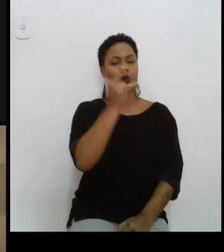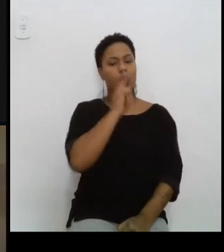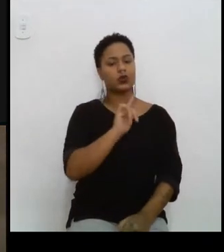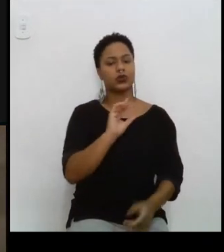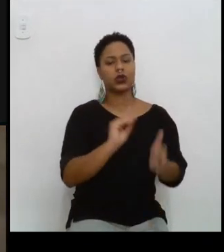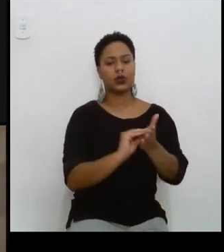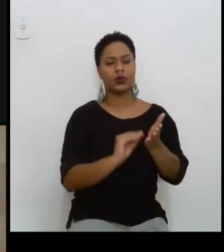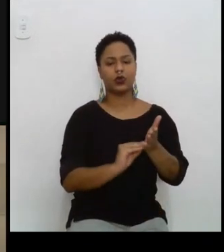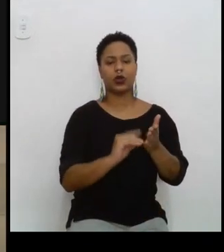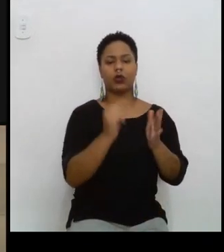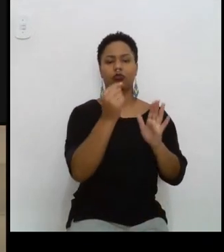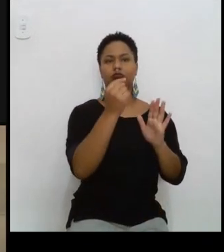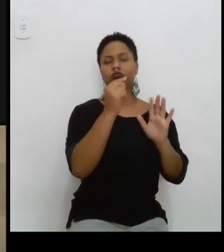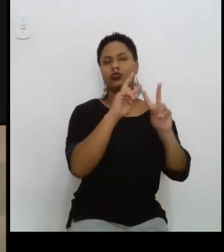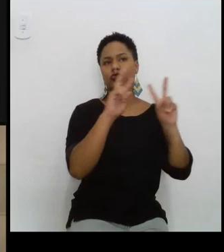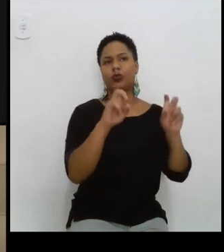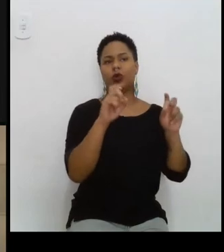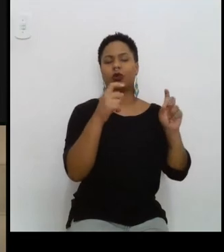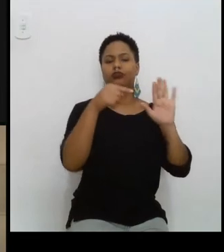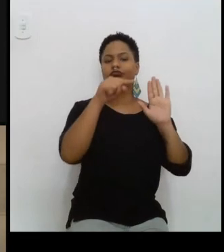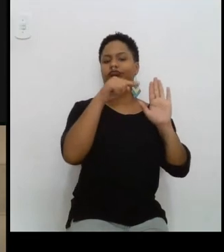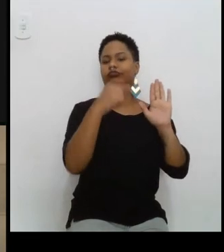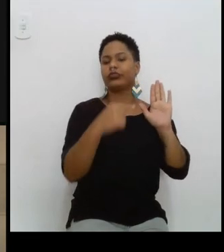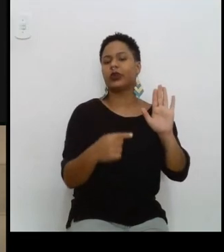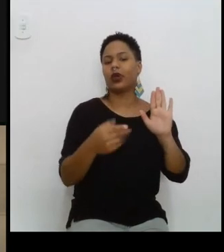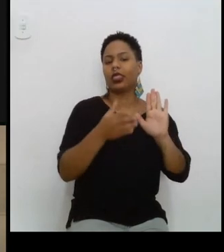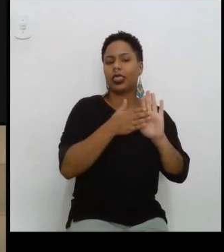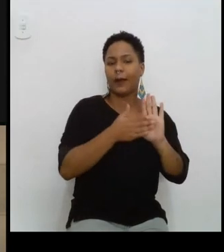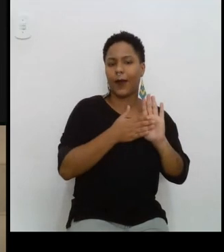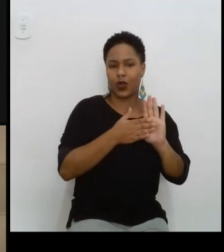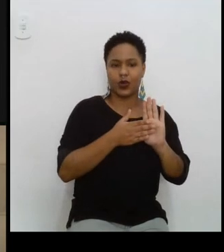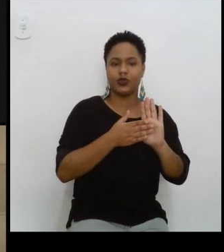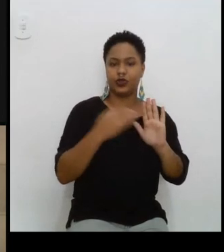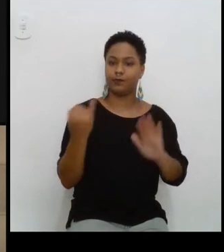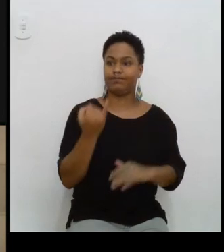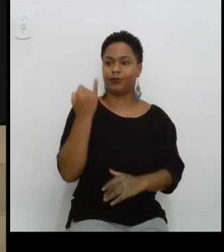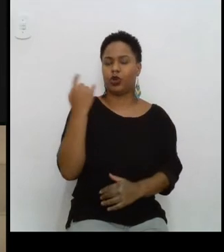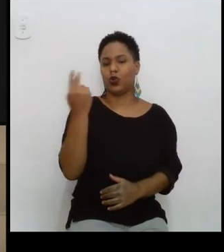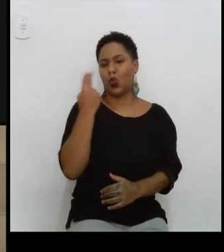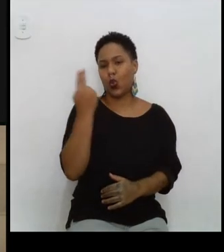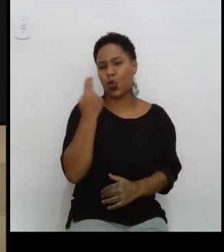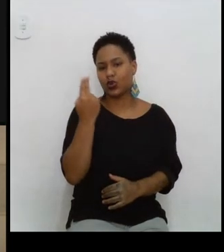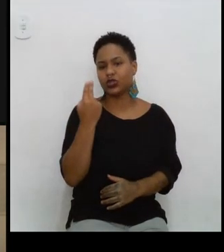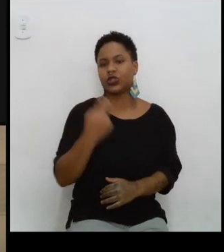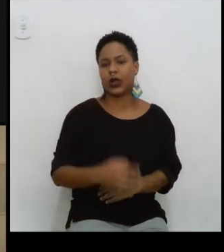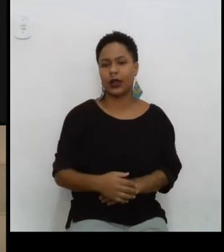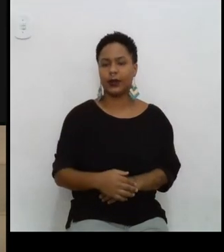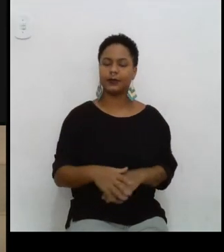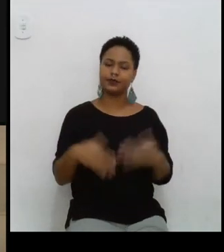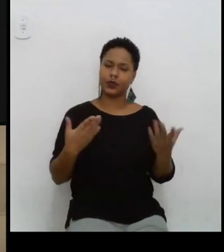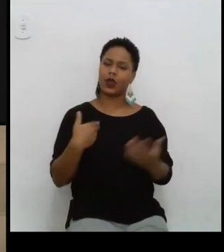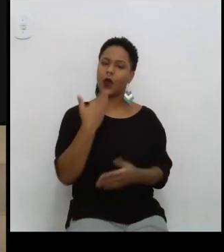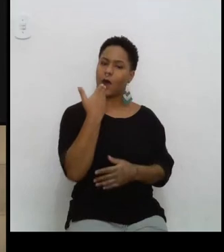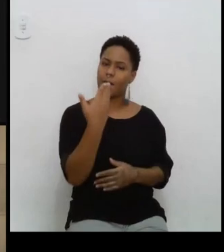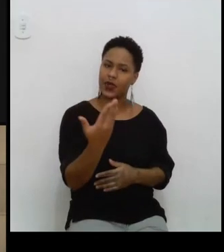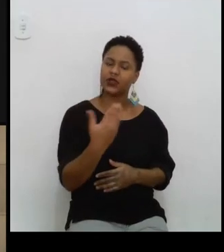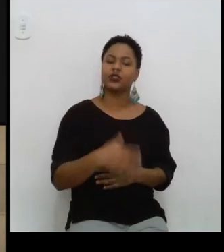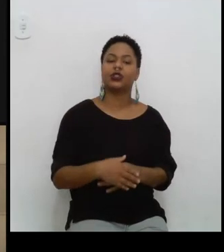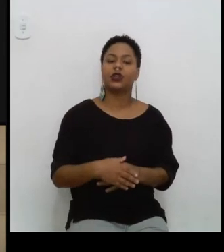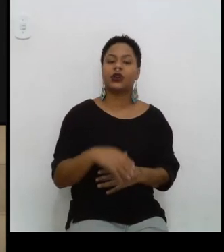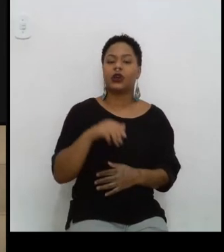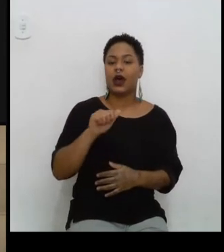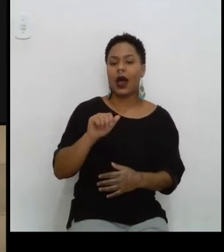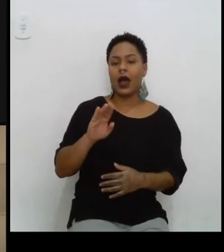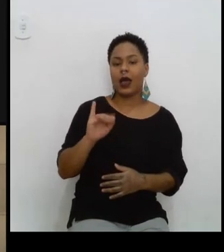essas faltem estabelecida a relação com essas pausas são fundamentais urgente estante vou pedir para abrigar